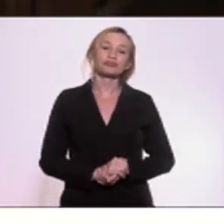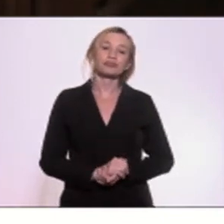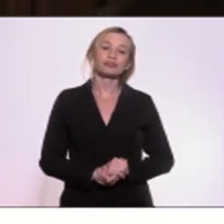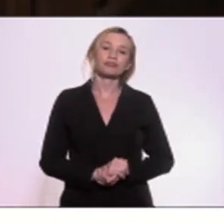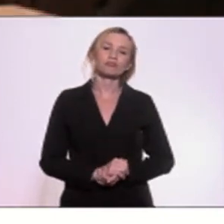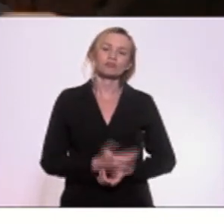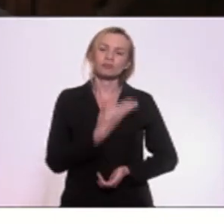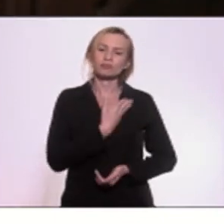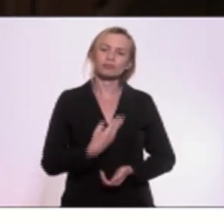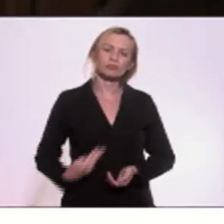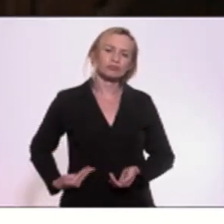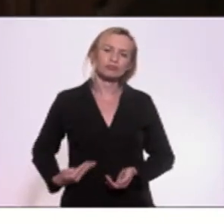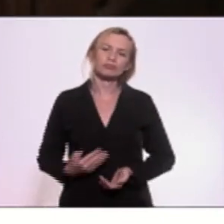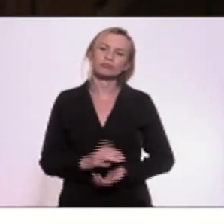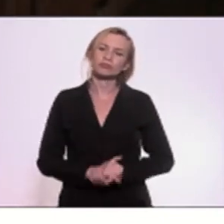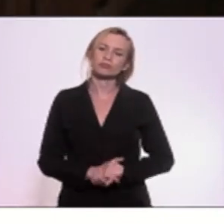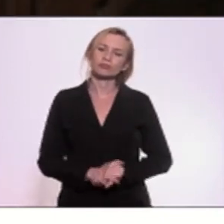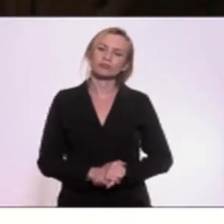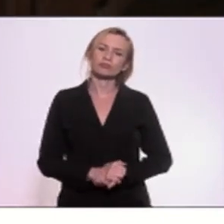que o governador,